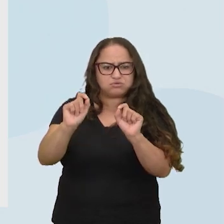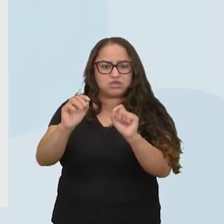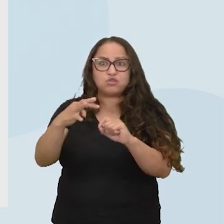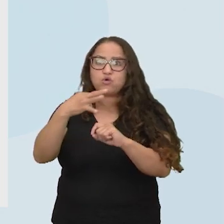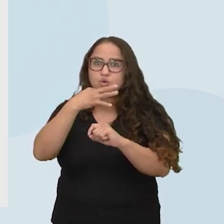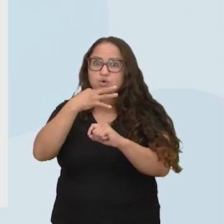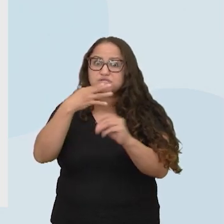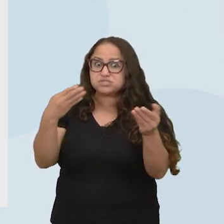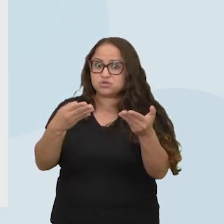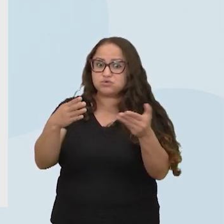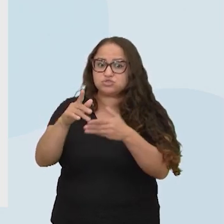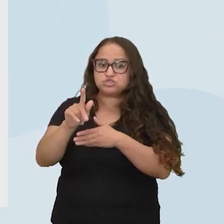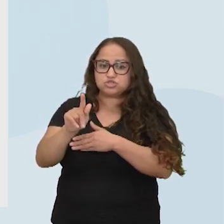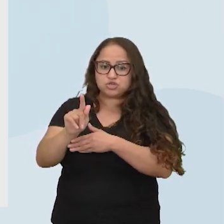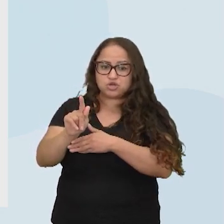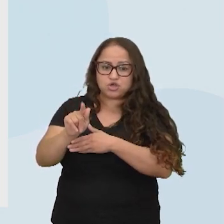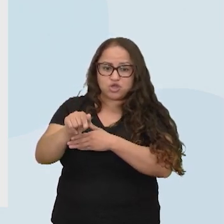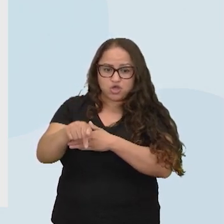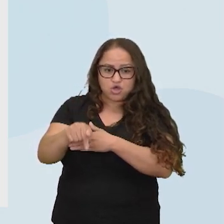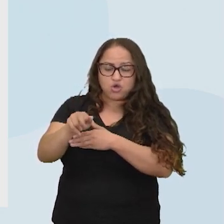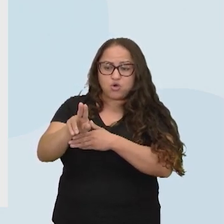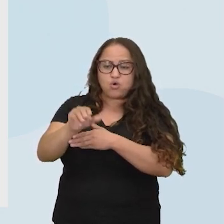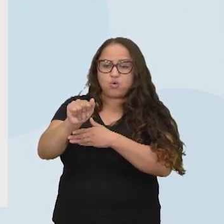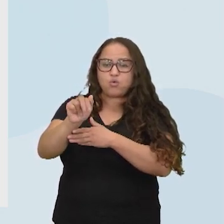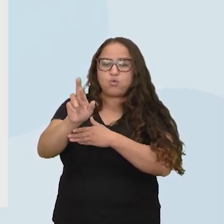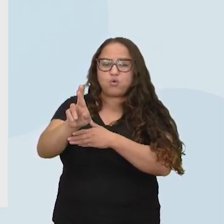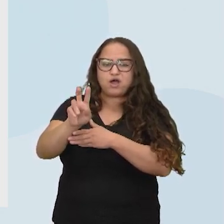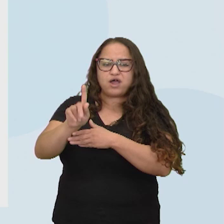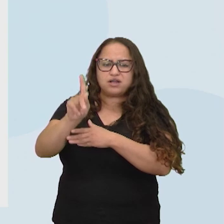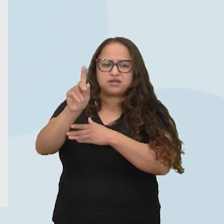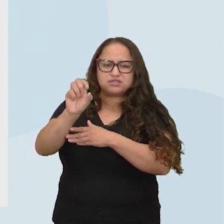hoje os quarks. E os hadrons.